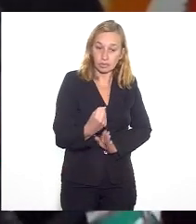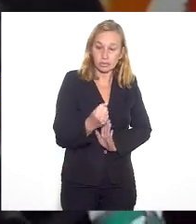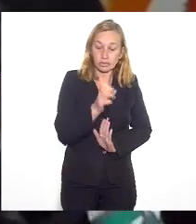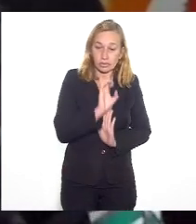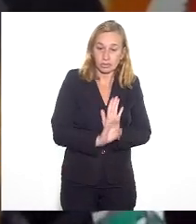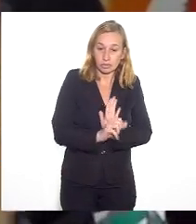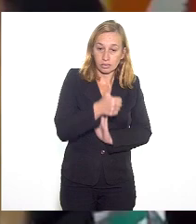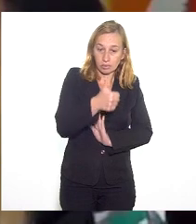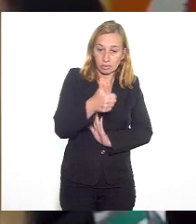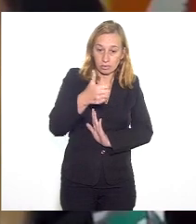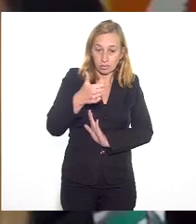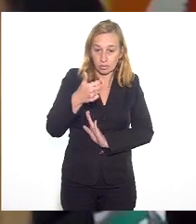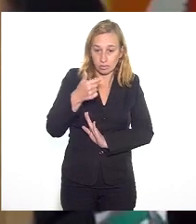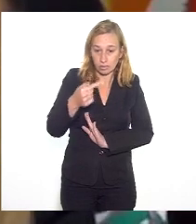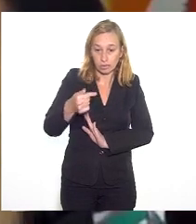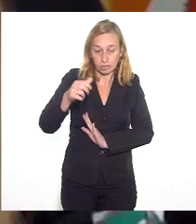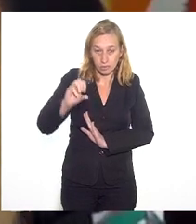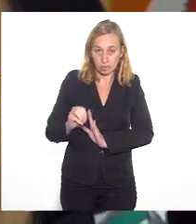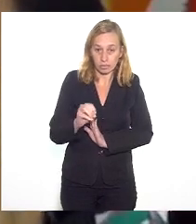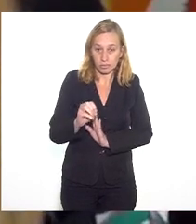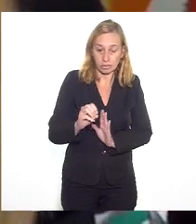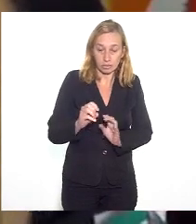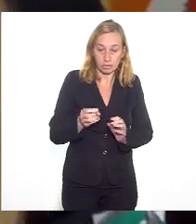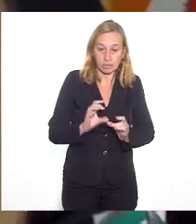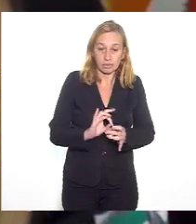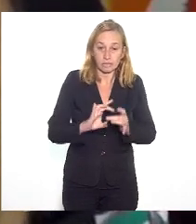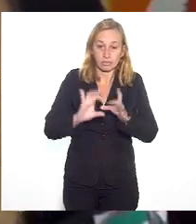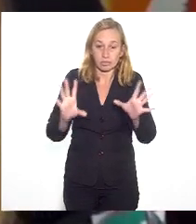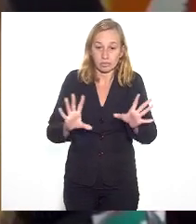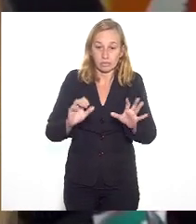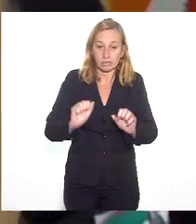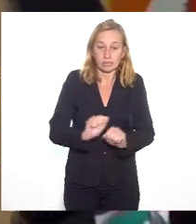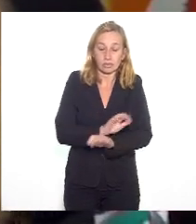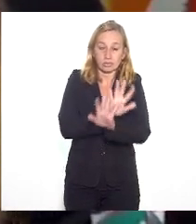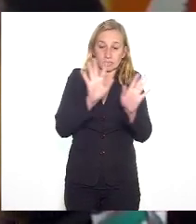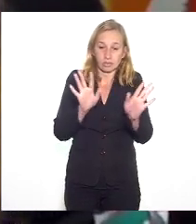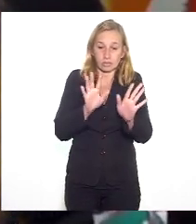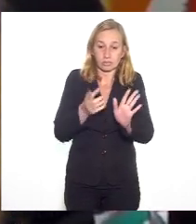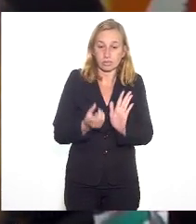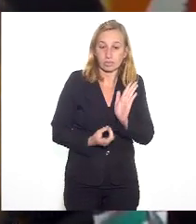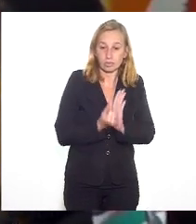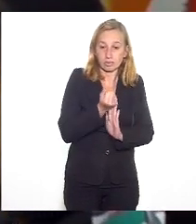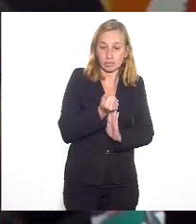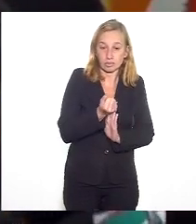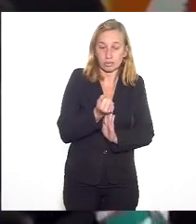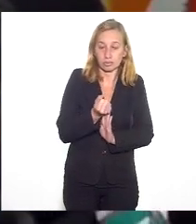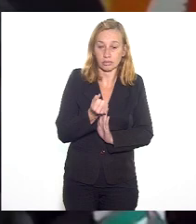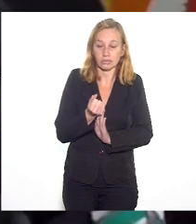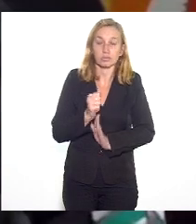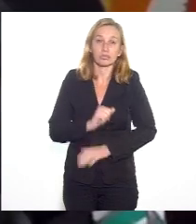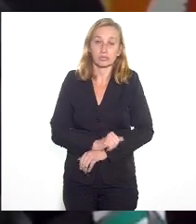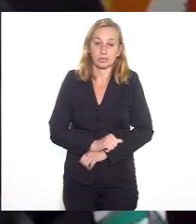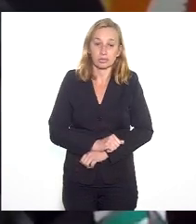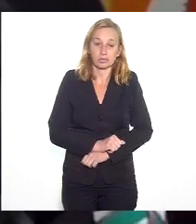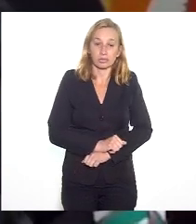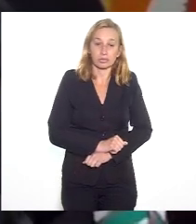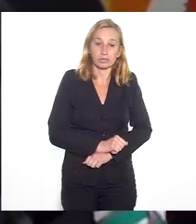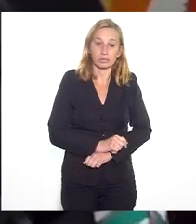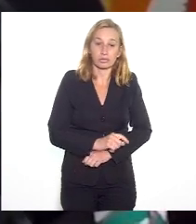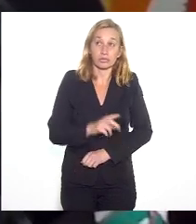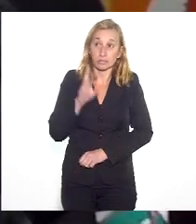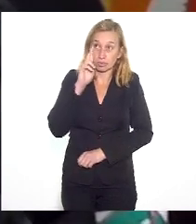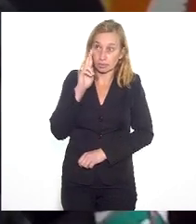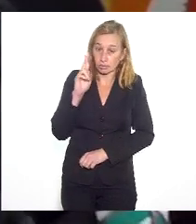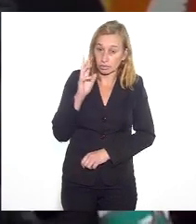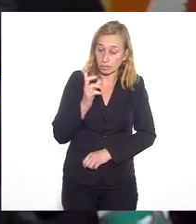170, a fim de garantir a transparência na execução orçamentária fluminense. Nós estamos, presidente, aqui